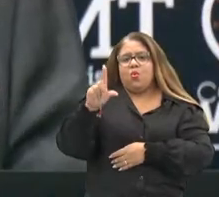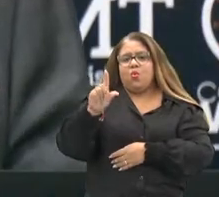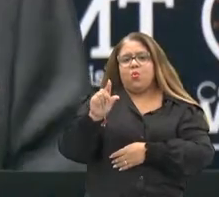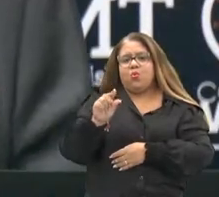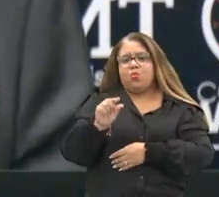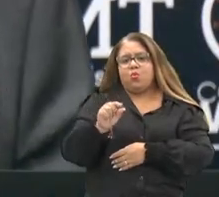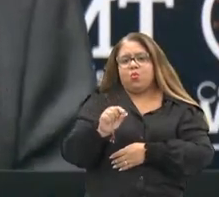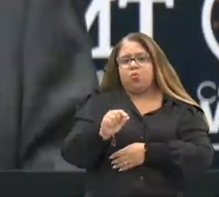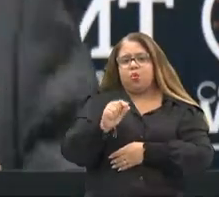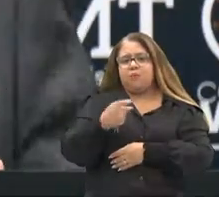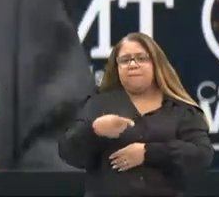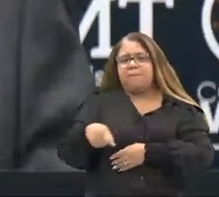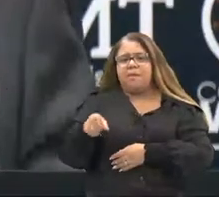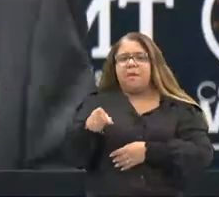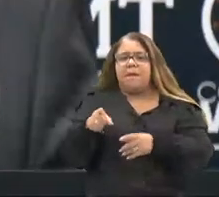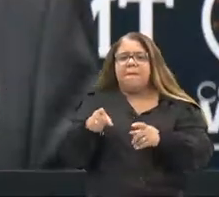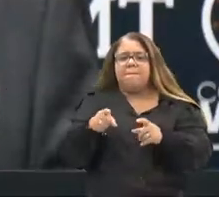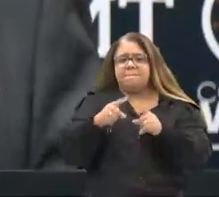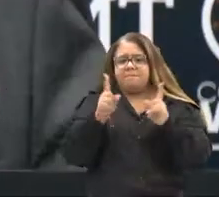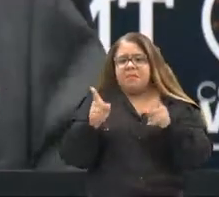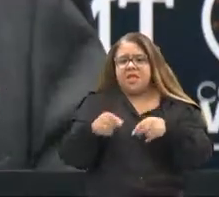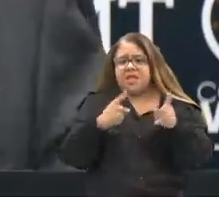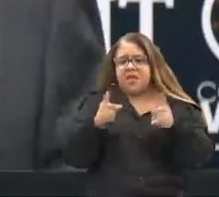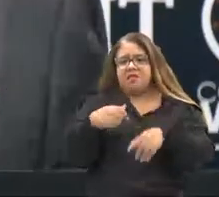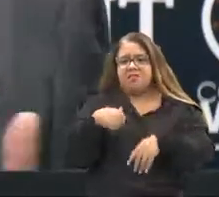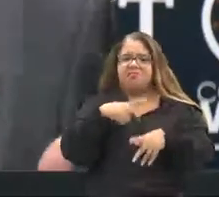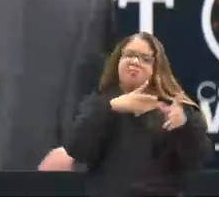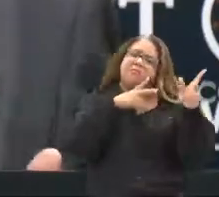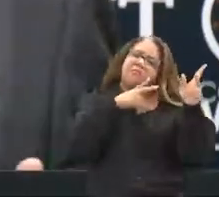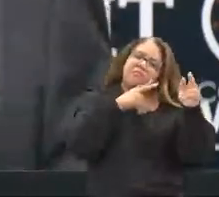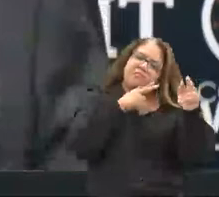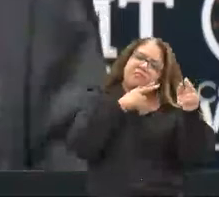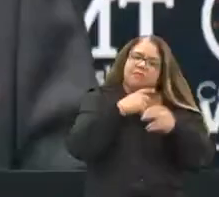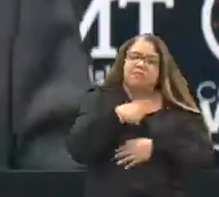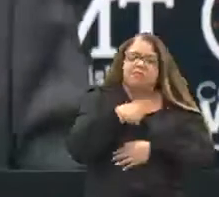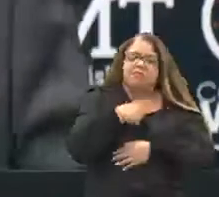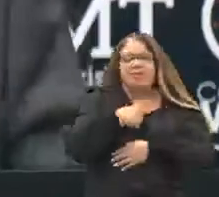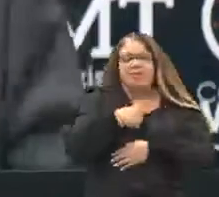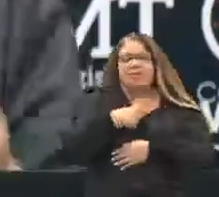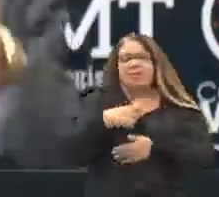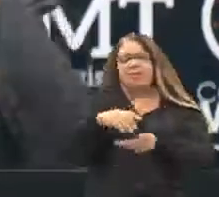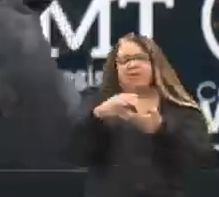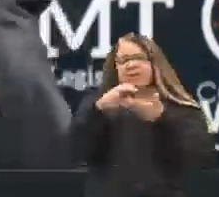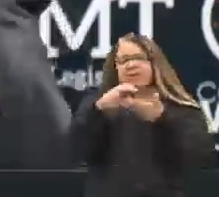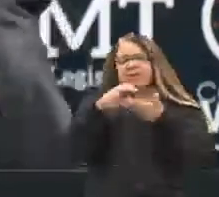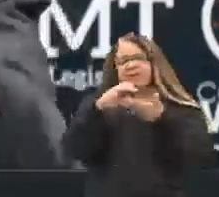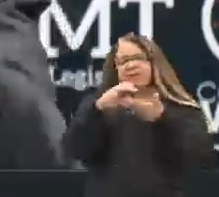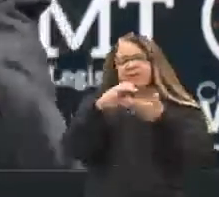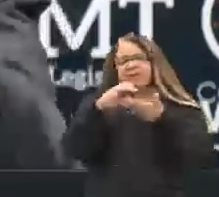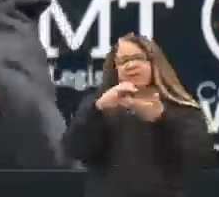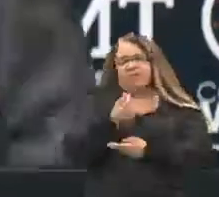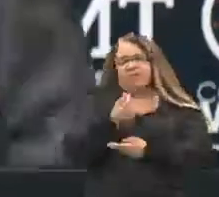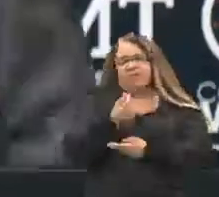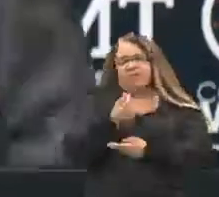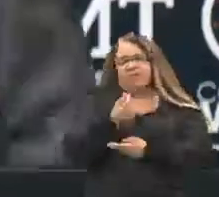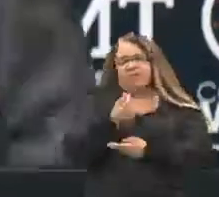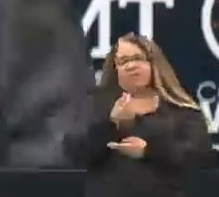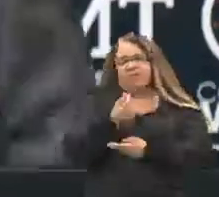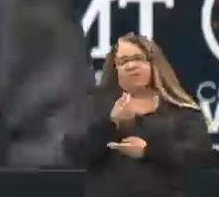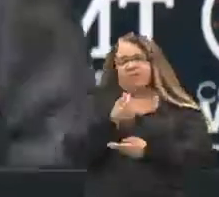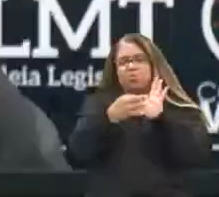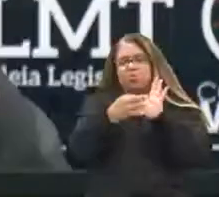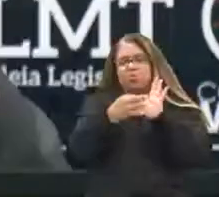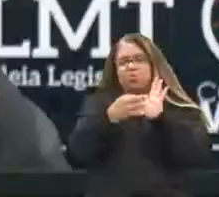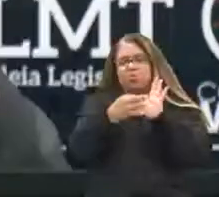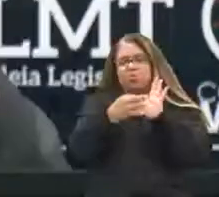de Nova Mutum. Era 1:30 da manhã, parei ali, não tinha recurso. E ali estava sintonizado na